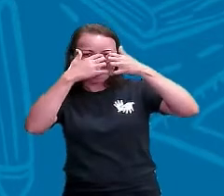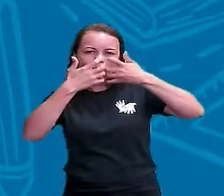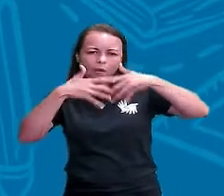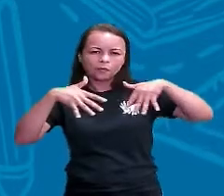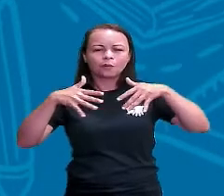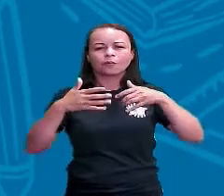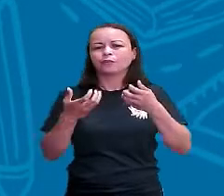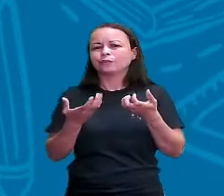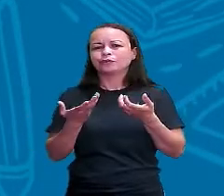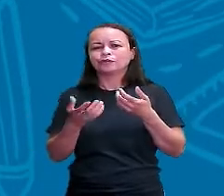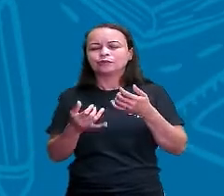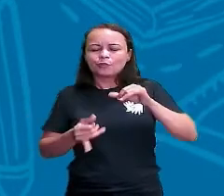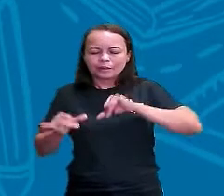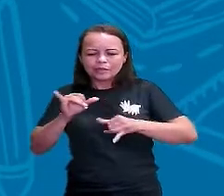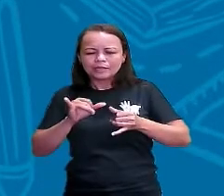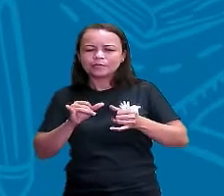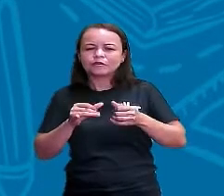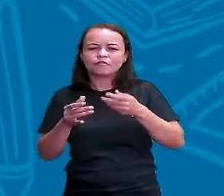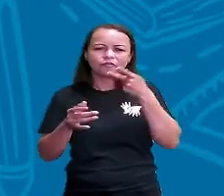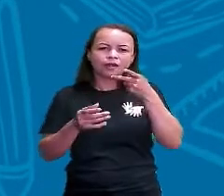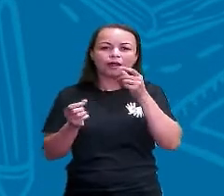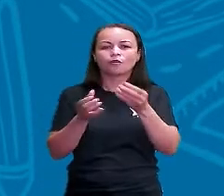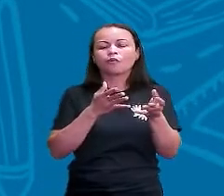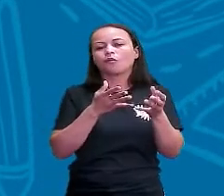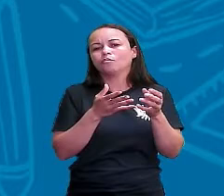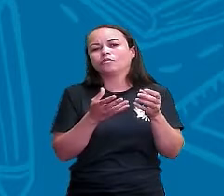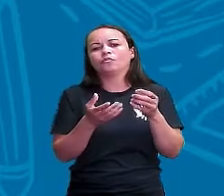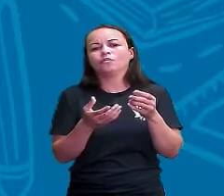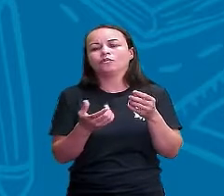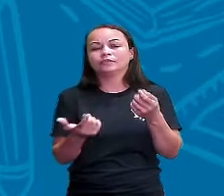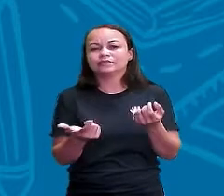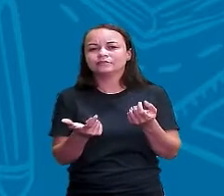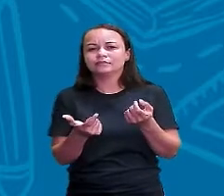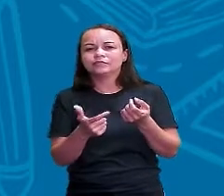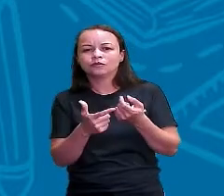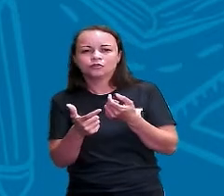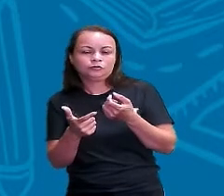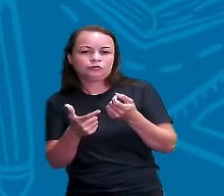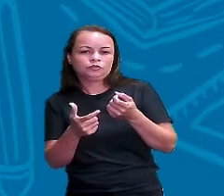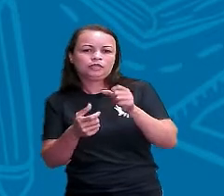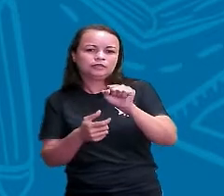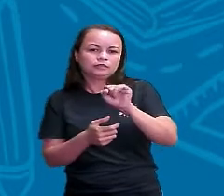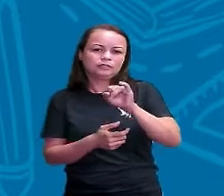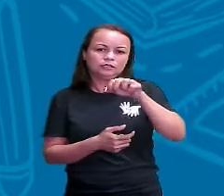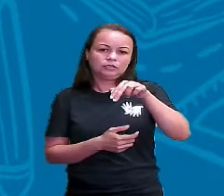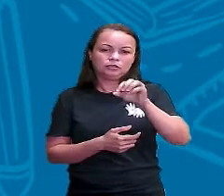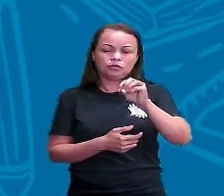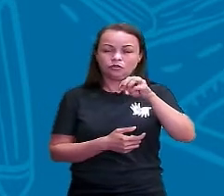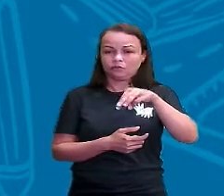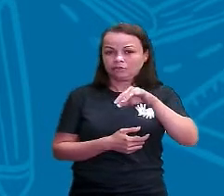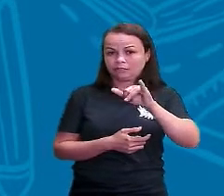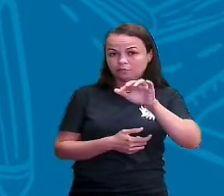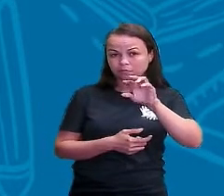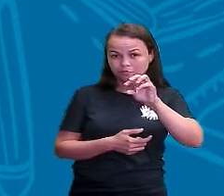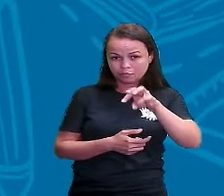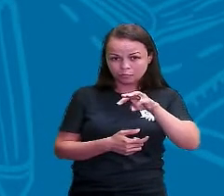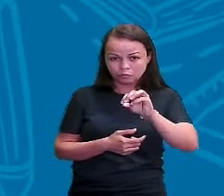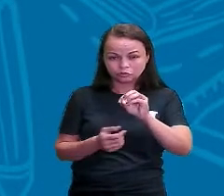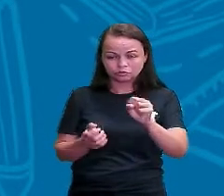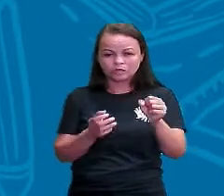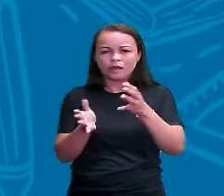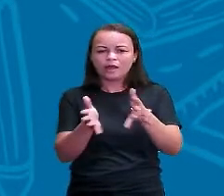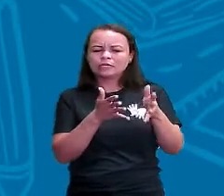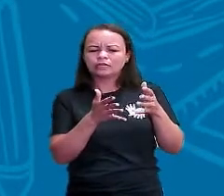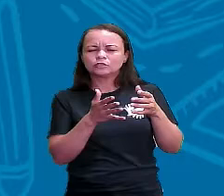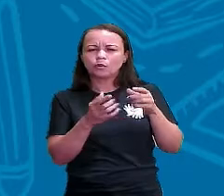bem tranquila como sinônimos. Necessariamente a gente poderia até entrar vamos dizer assim, numa seara muito mais complexa, mas não é o objetivo